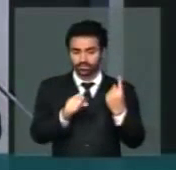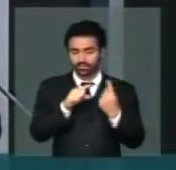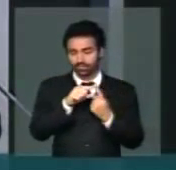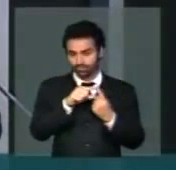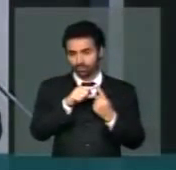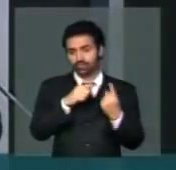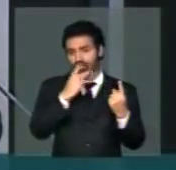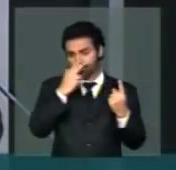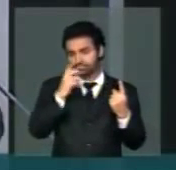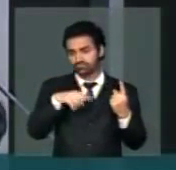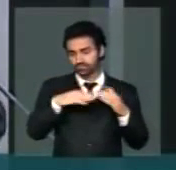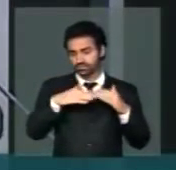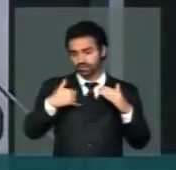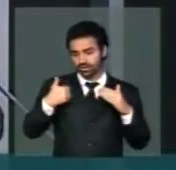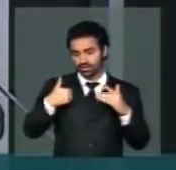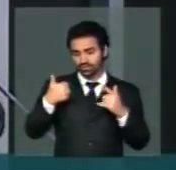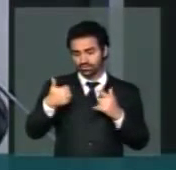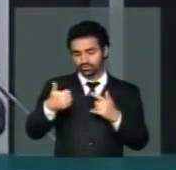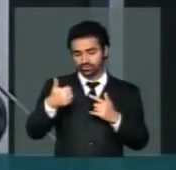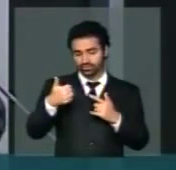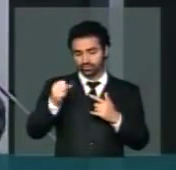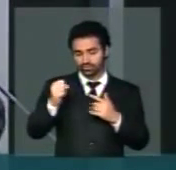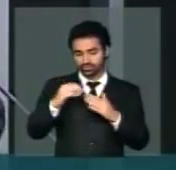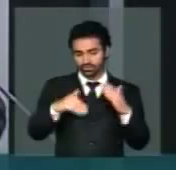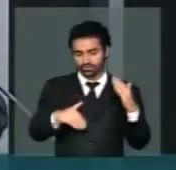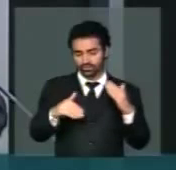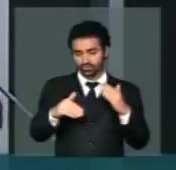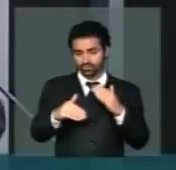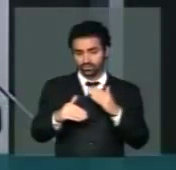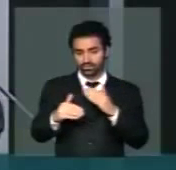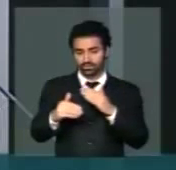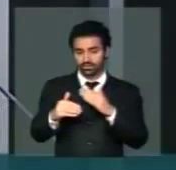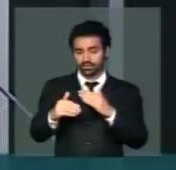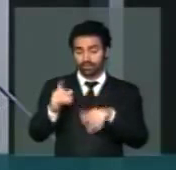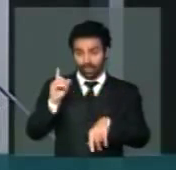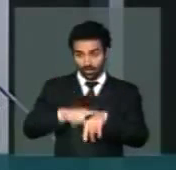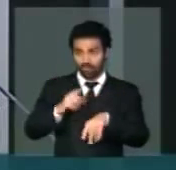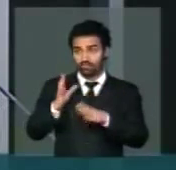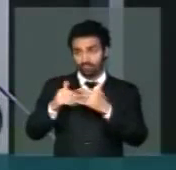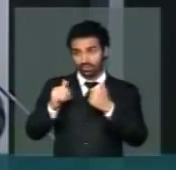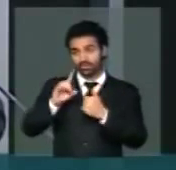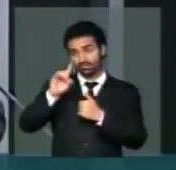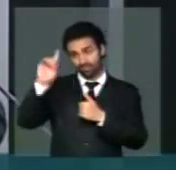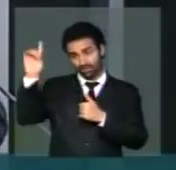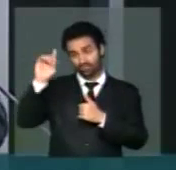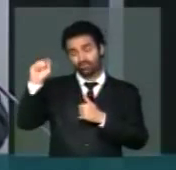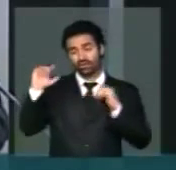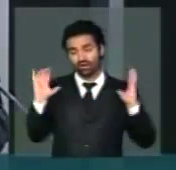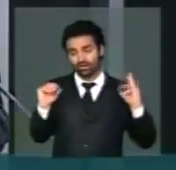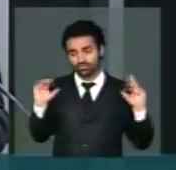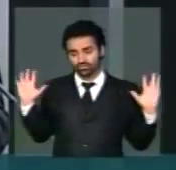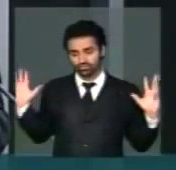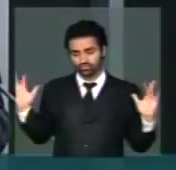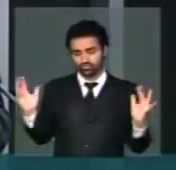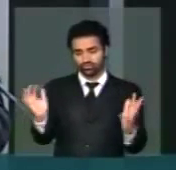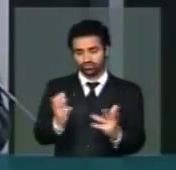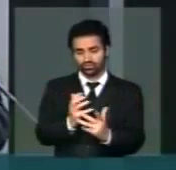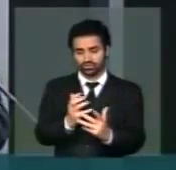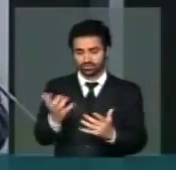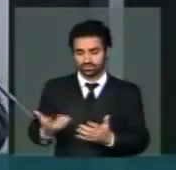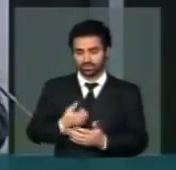deveria ser menor de idade. Na hora eu pedi a Deus uma legião de anjos para nos